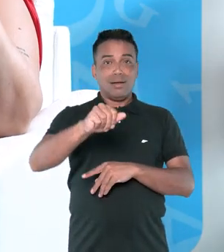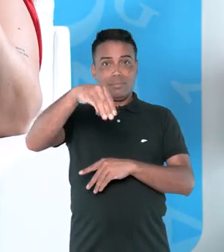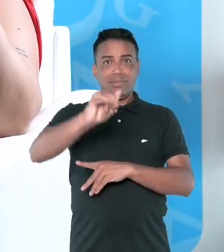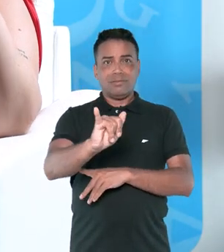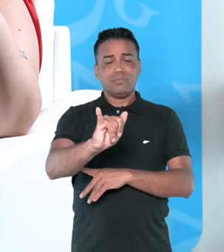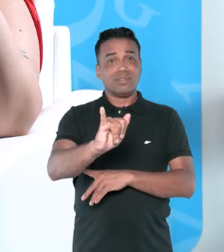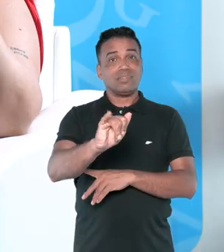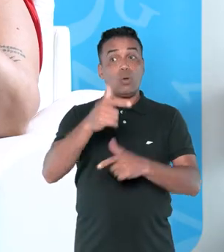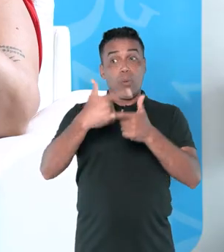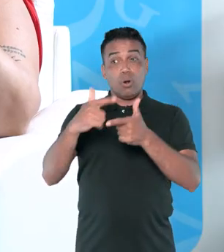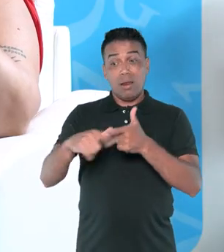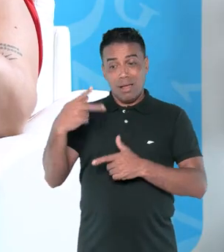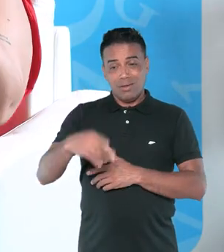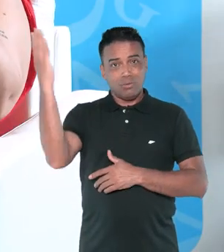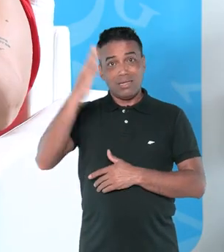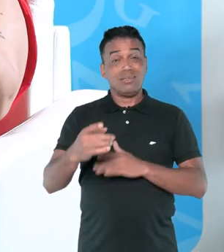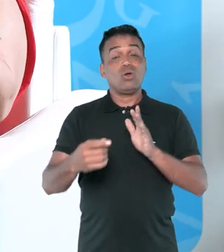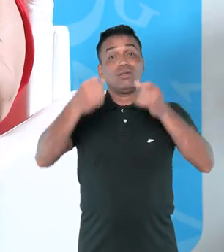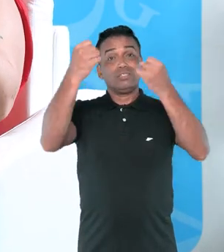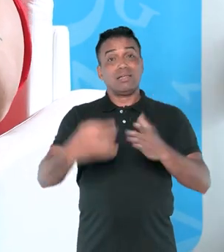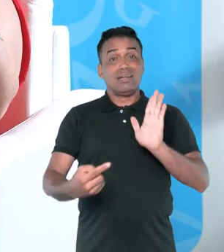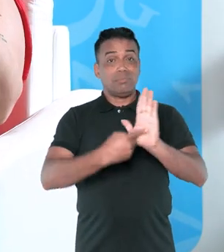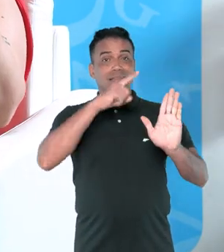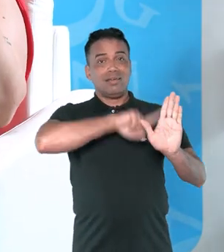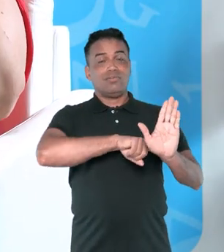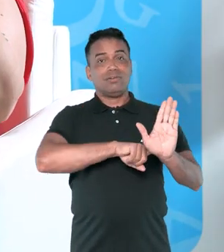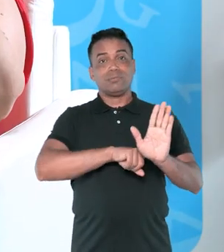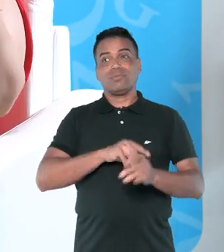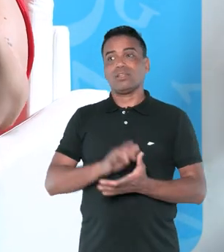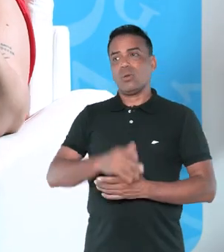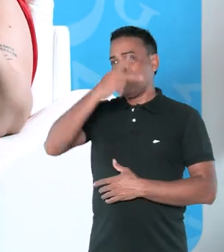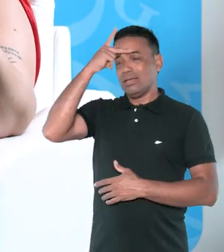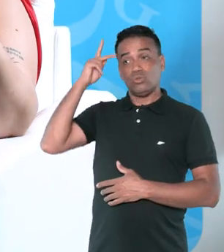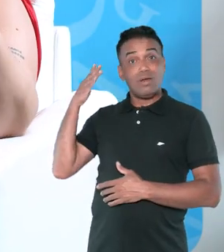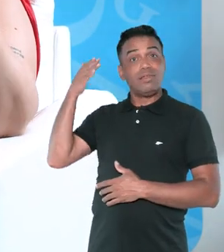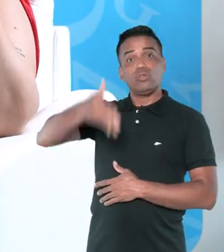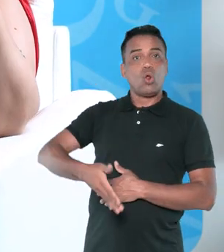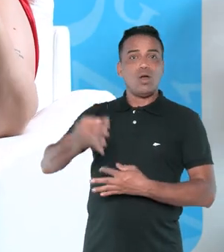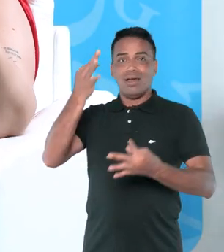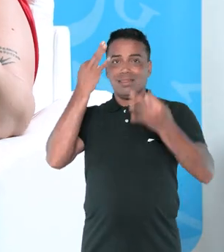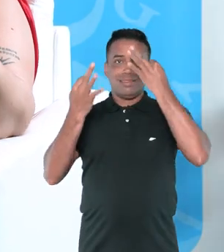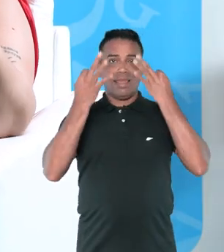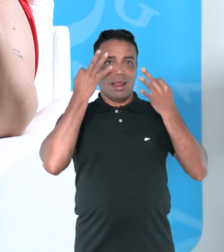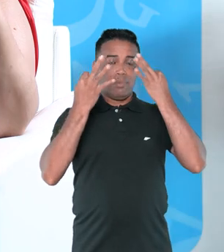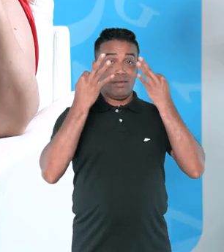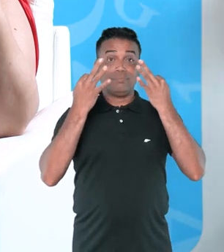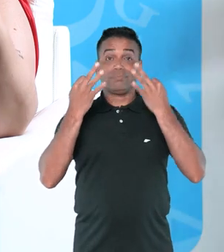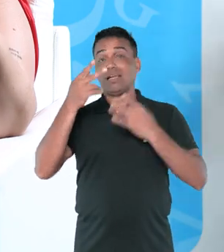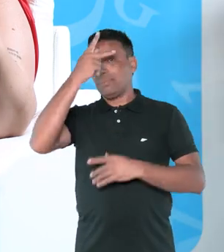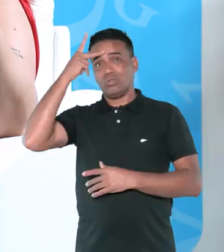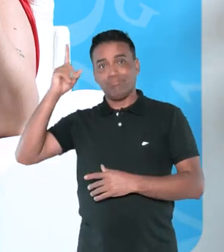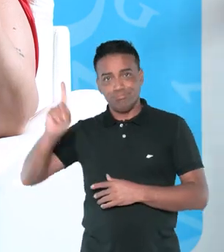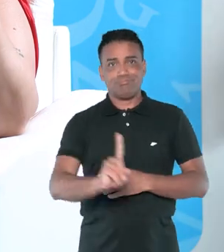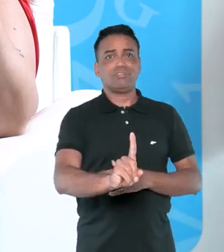explicados com uma metáfora, que é como se um sujeito, uma pessoa, fosse para um processo terapêutico. E ao chegar na terapia, ele fosse